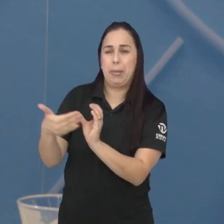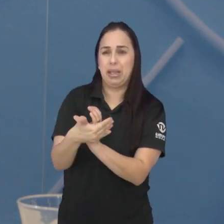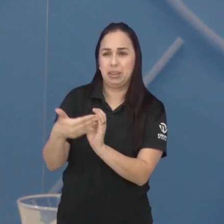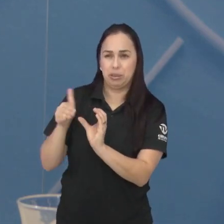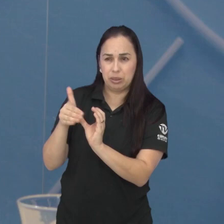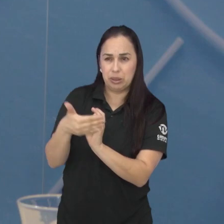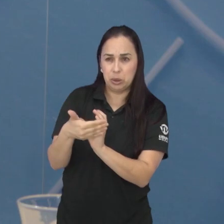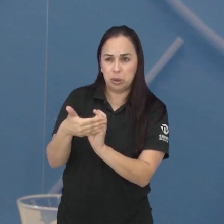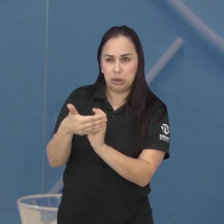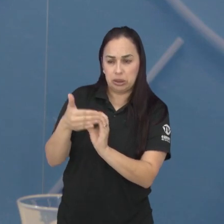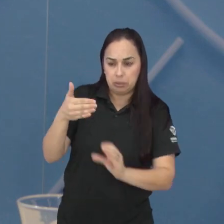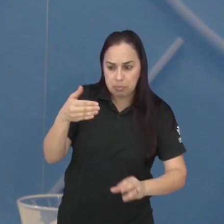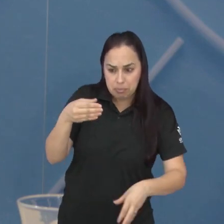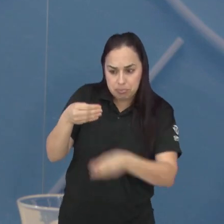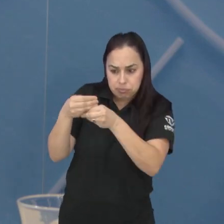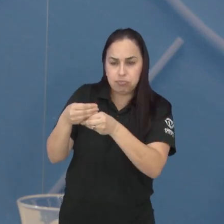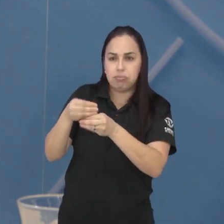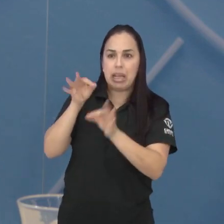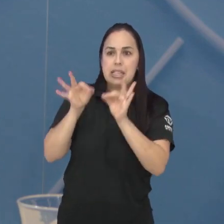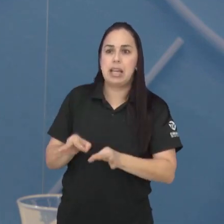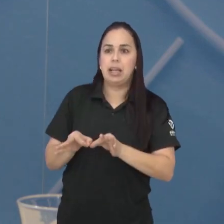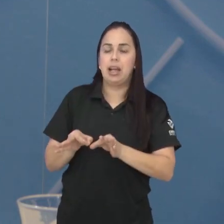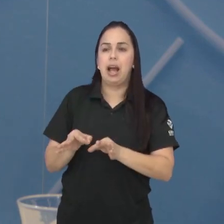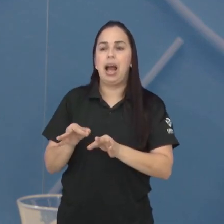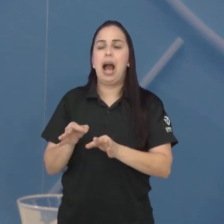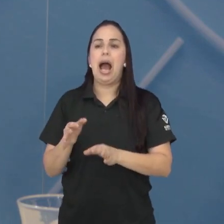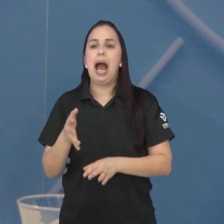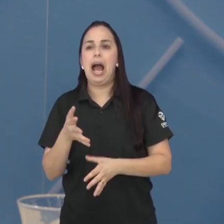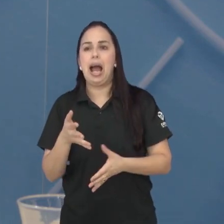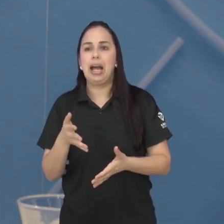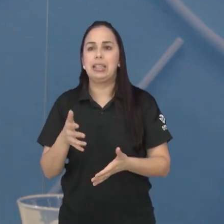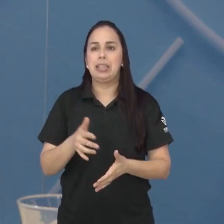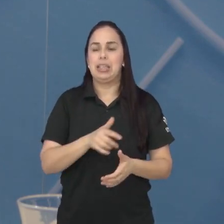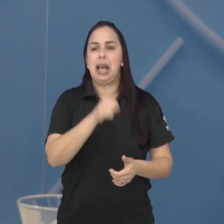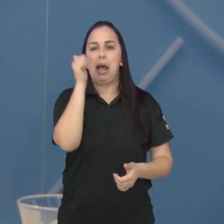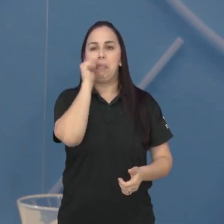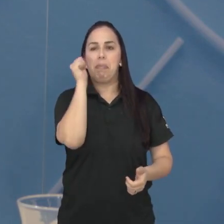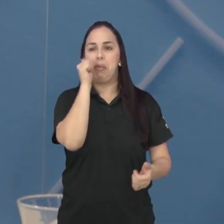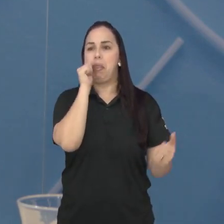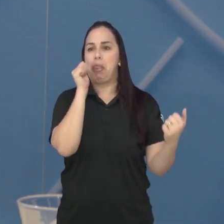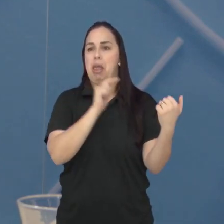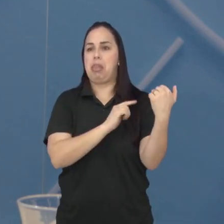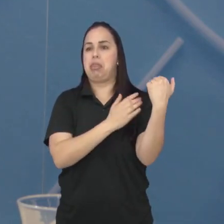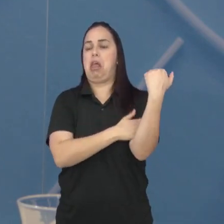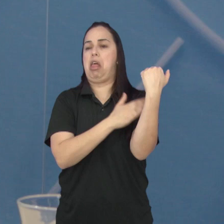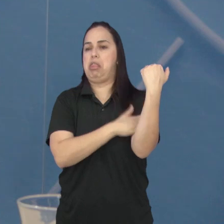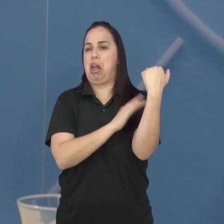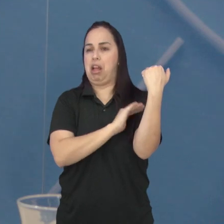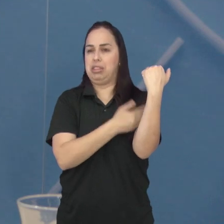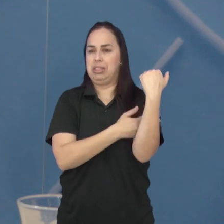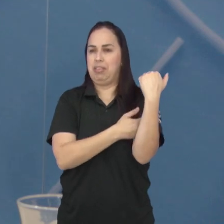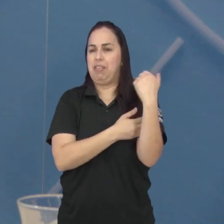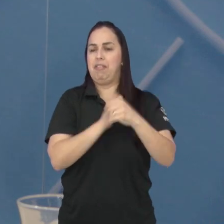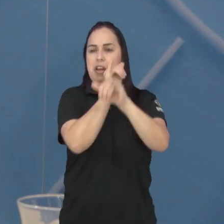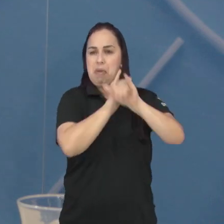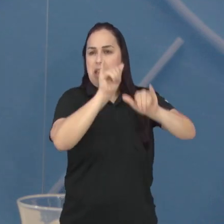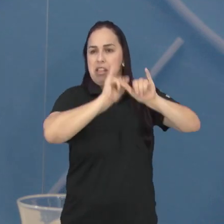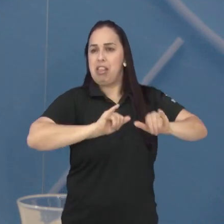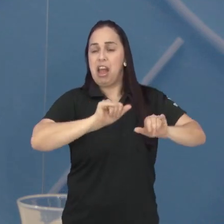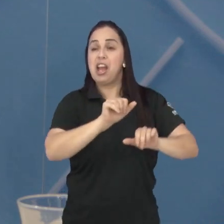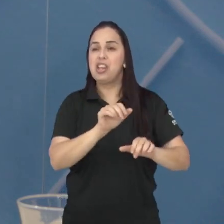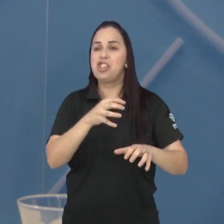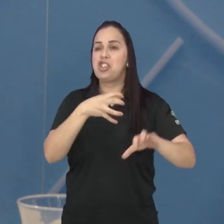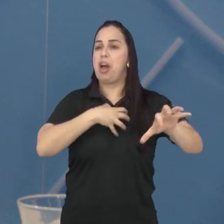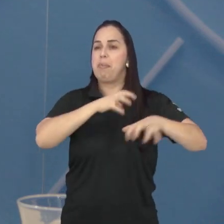agregou mais, me pareceu, assim, para, ao invés de as feministas, ou vamos falar sobre sororidade. Aí foi